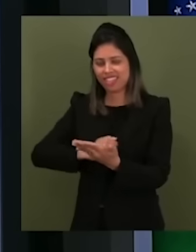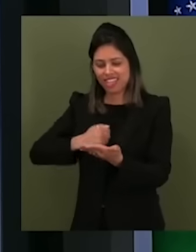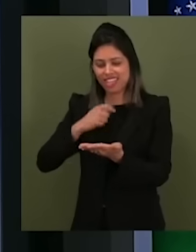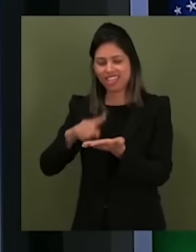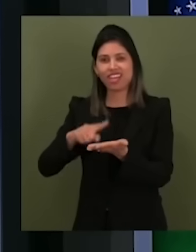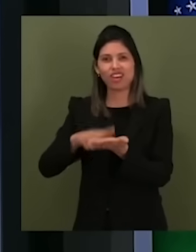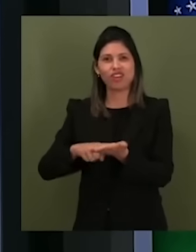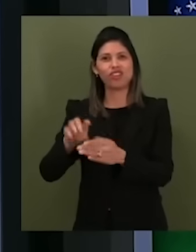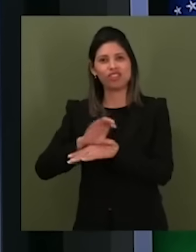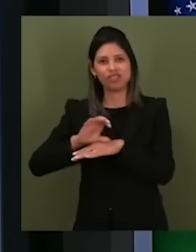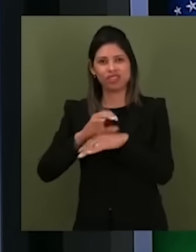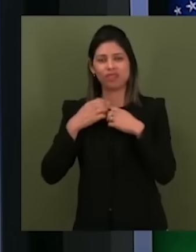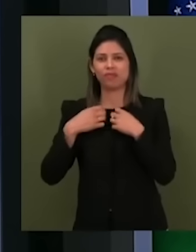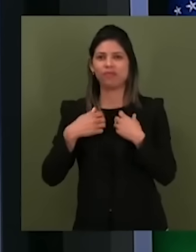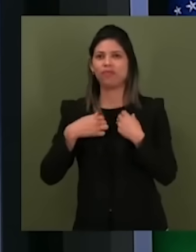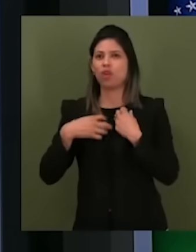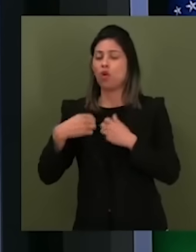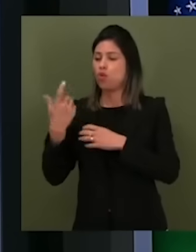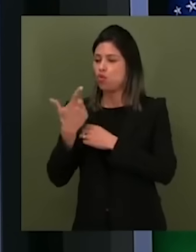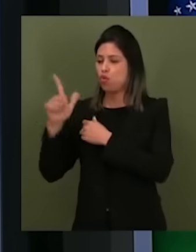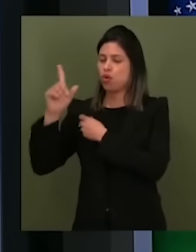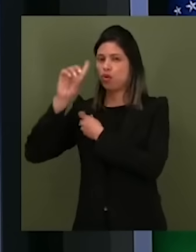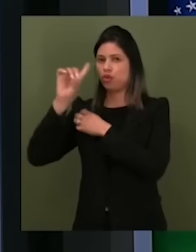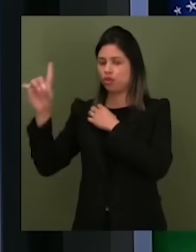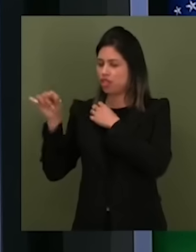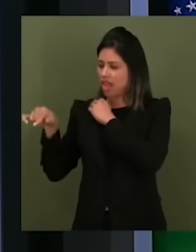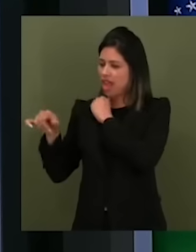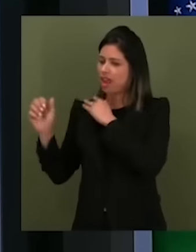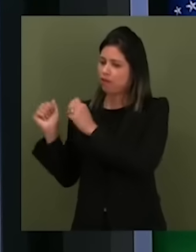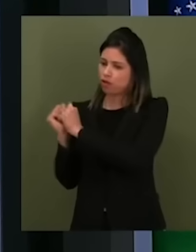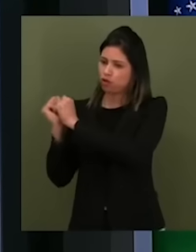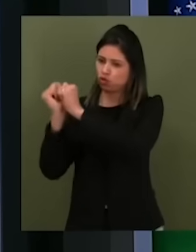No outro dia, ela foi visitar com o ministro Alexandre de Moraes.